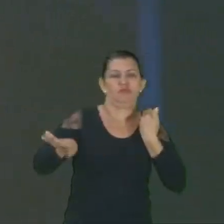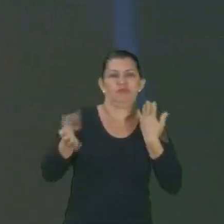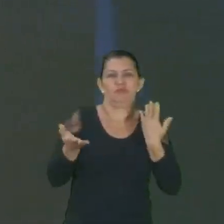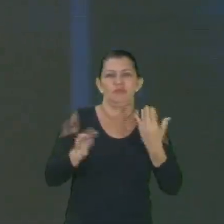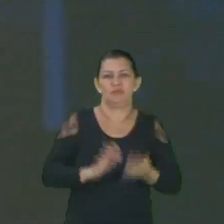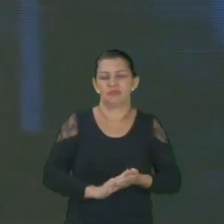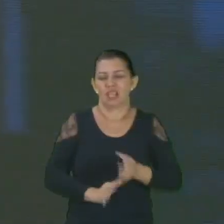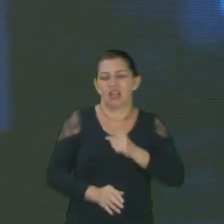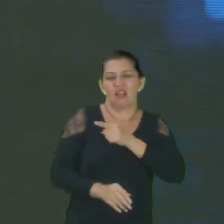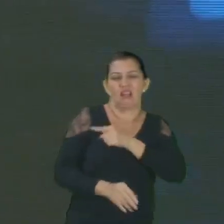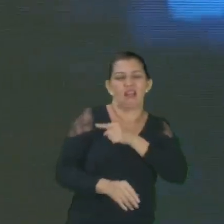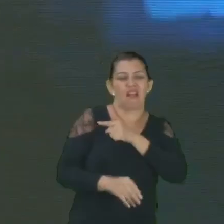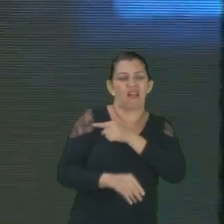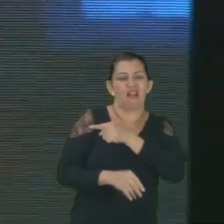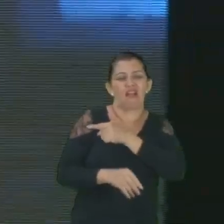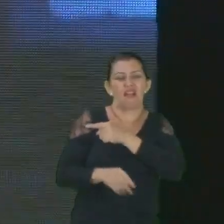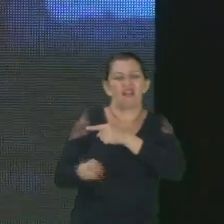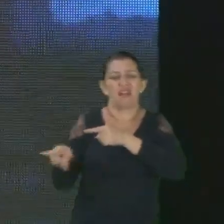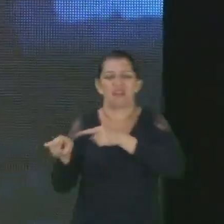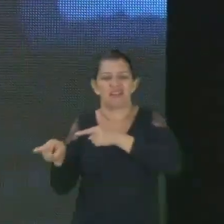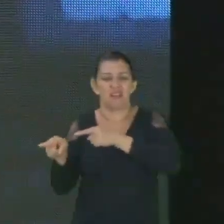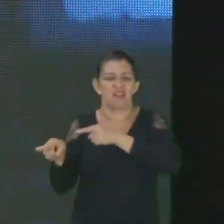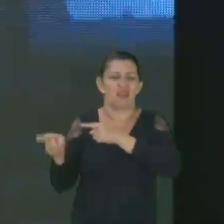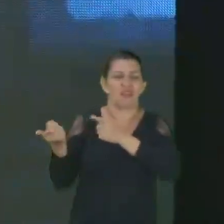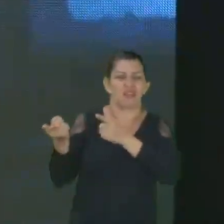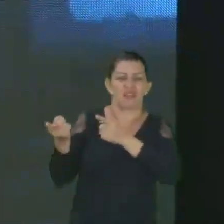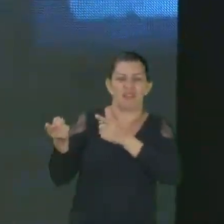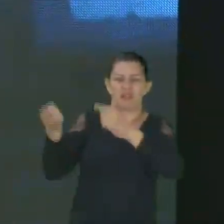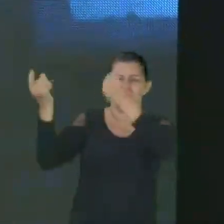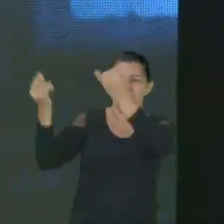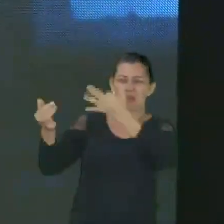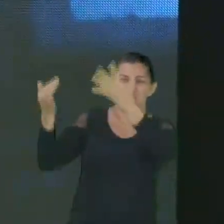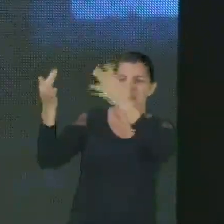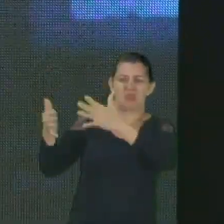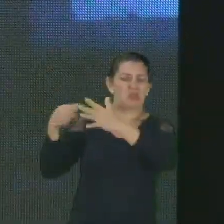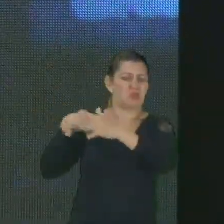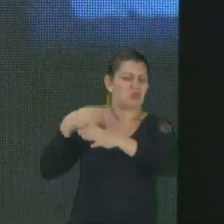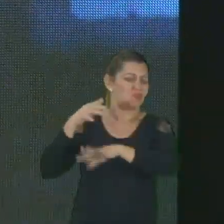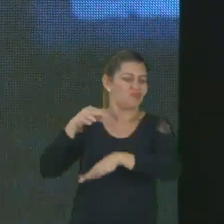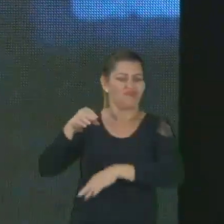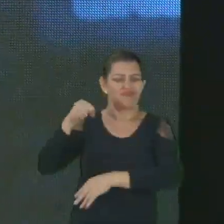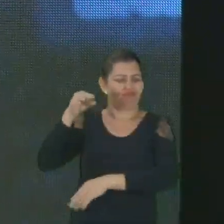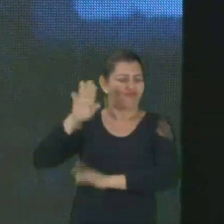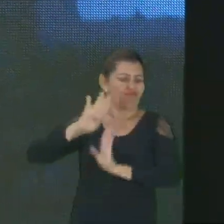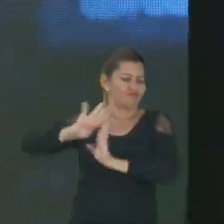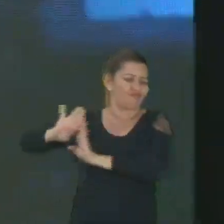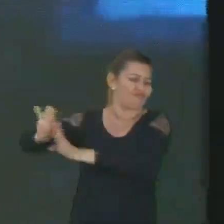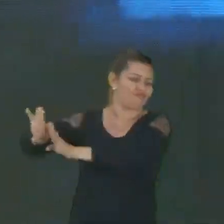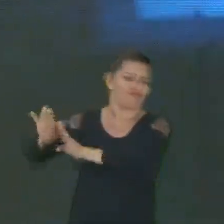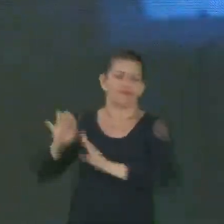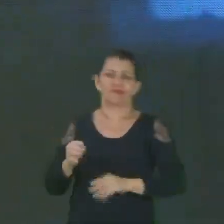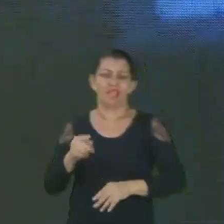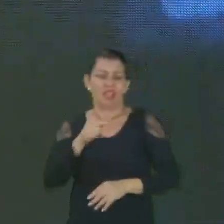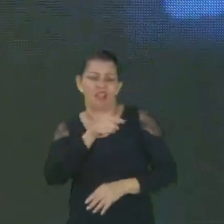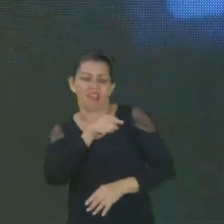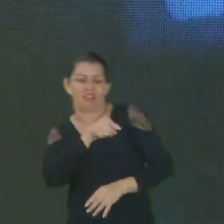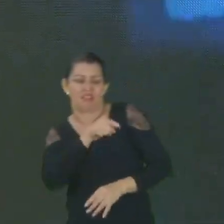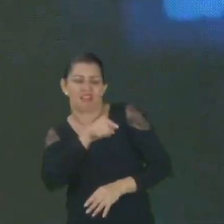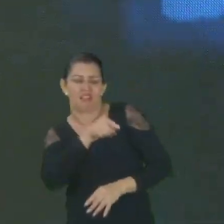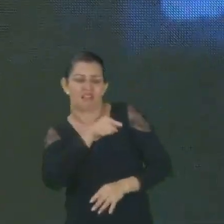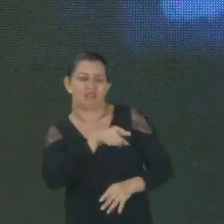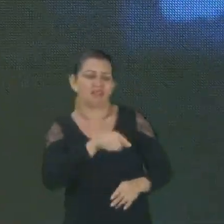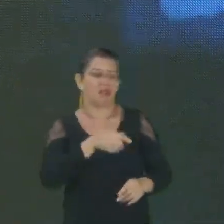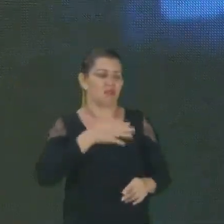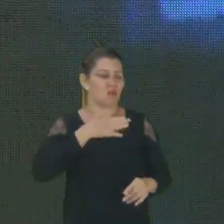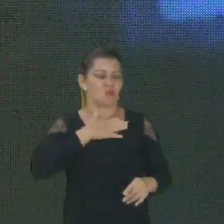irmão não, porque eu não gosto muito do jeito que ele fala. Eu não sou muito com aquela irmã não, porque eu não gosto